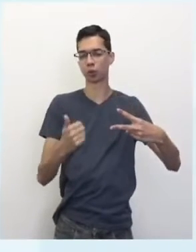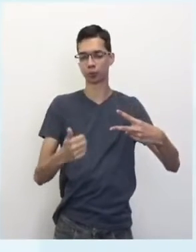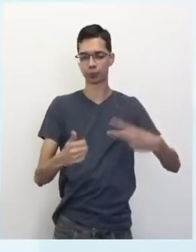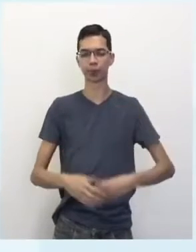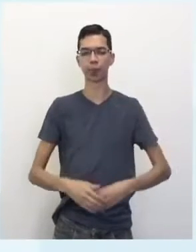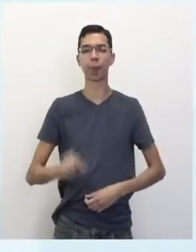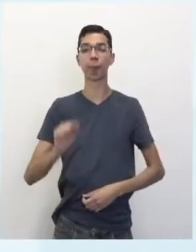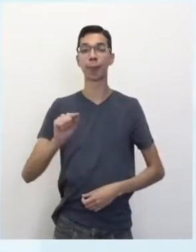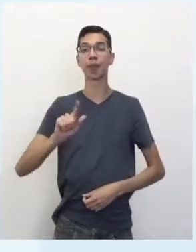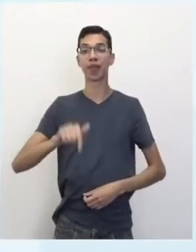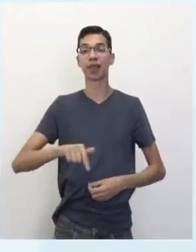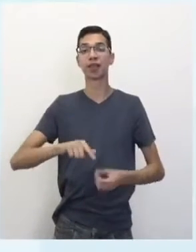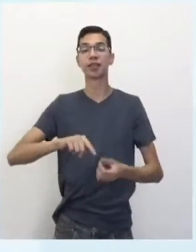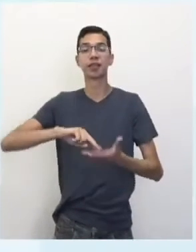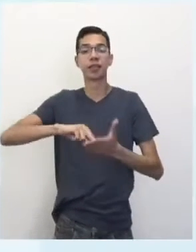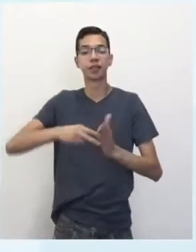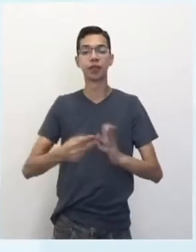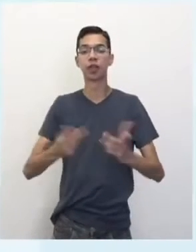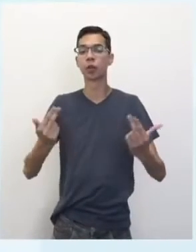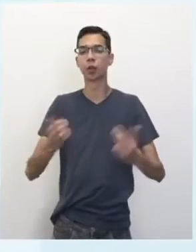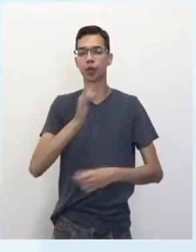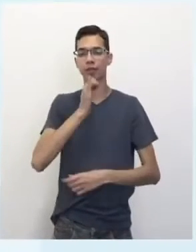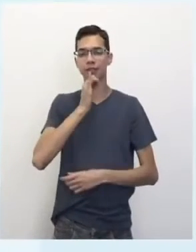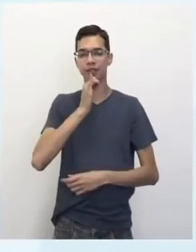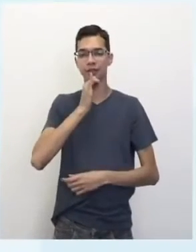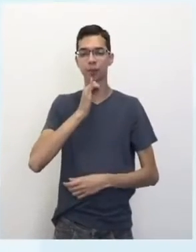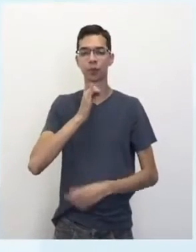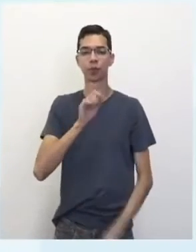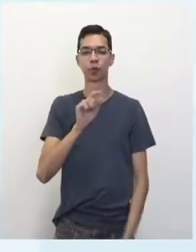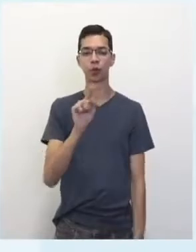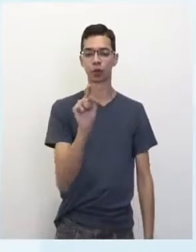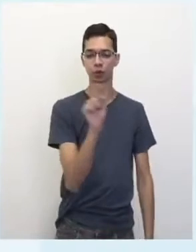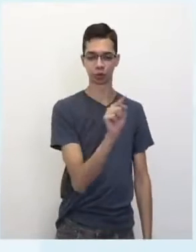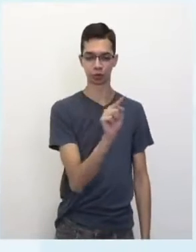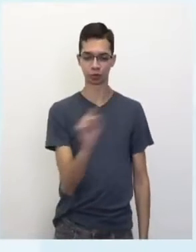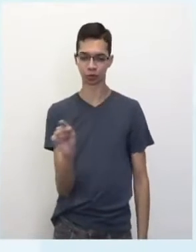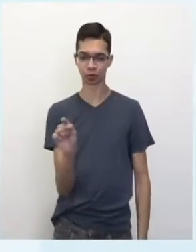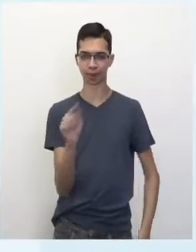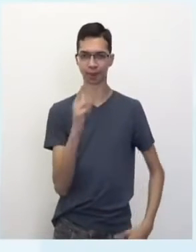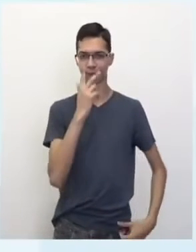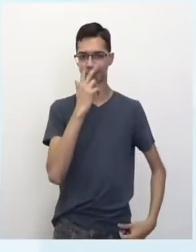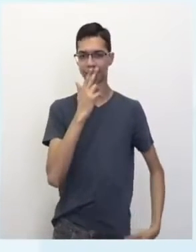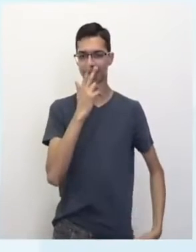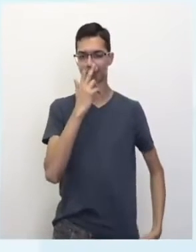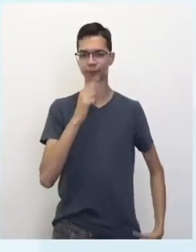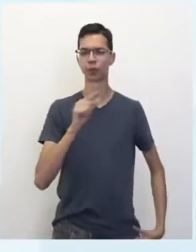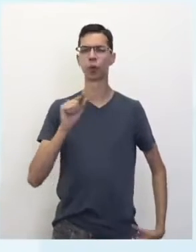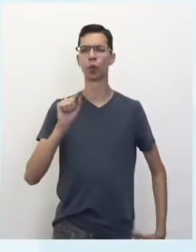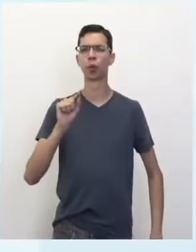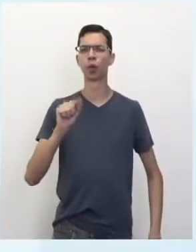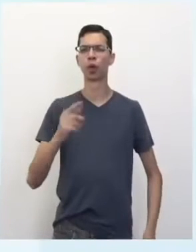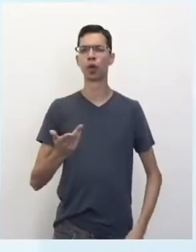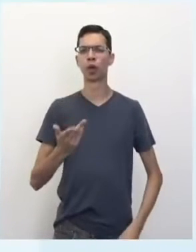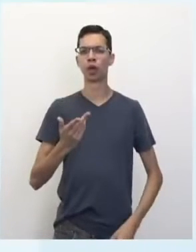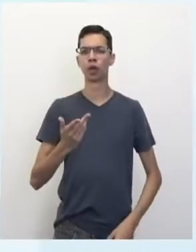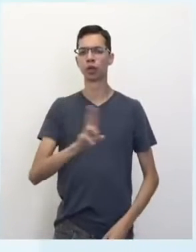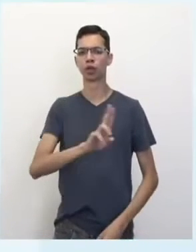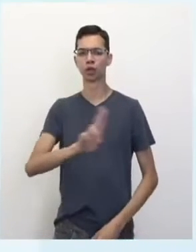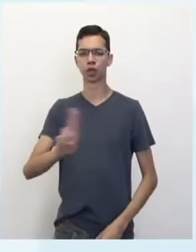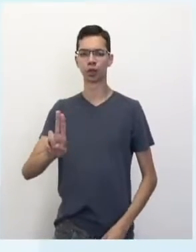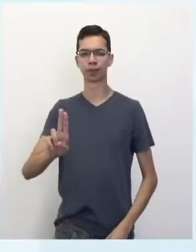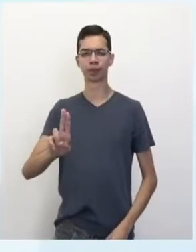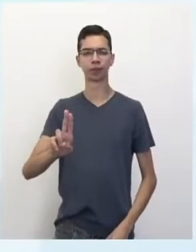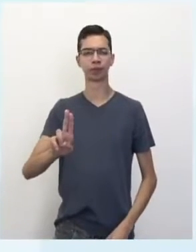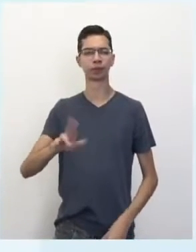dobrar, Tony. Olha aí que bacana. Olha só, sabe qual é o cúmulo da força? Qual que é? Dobrar uma esquina. Nossa, Foi muito boa, essa